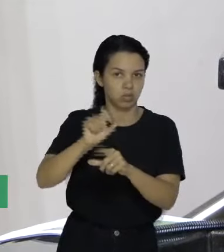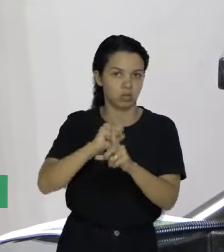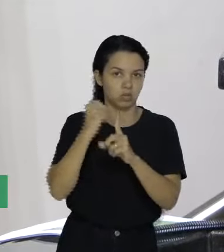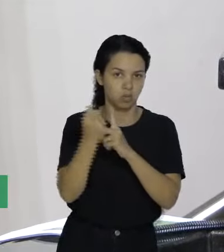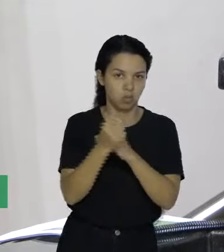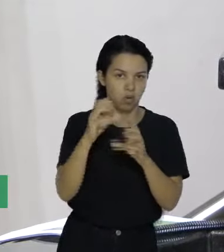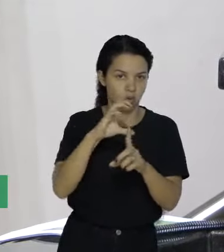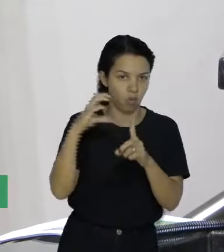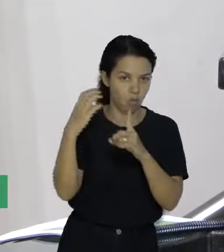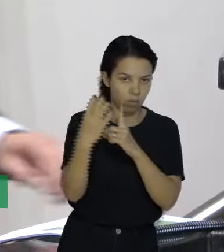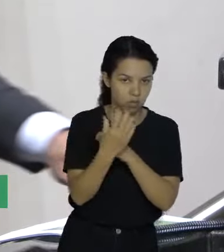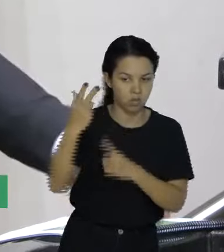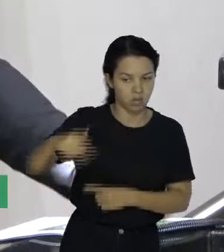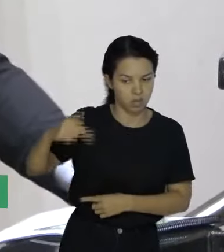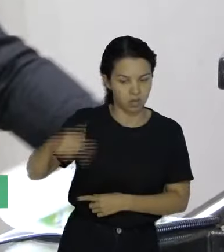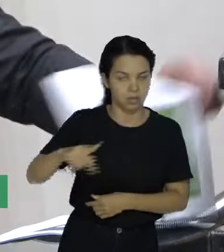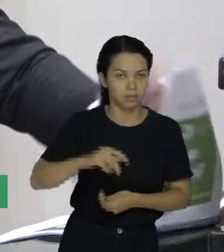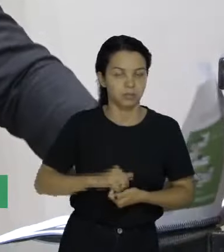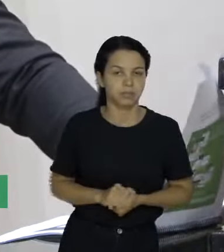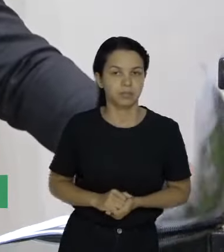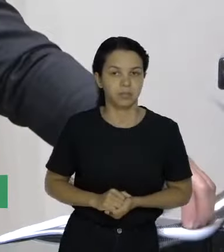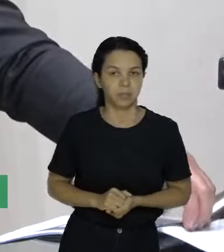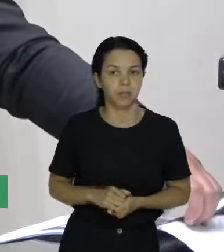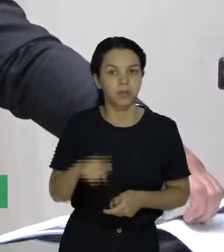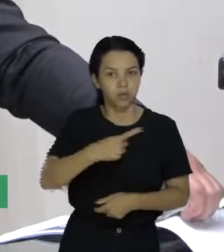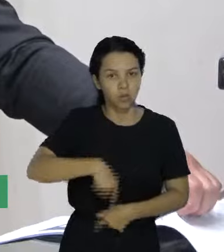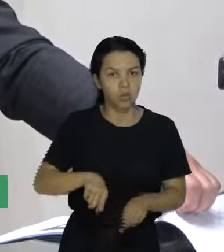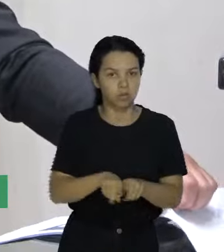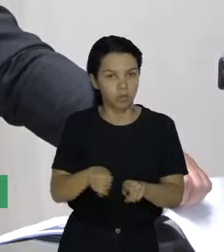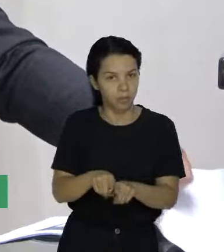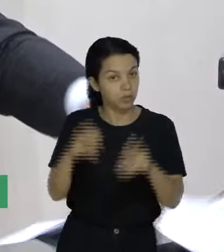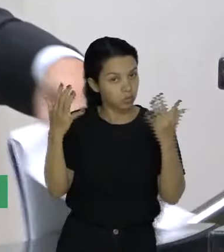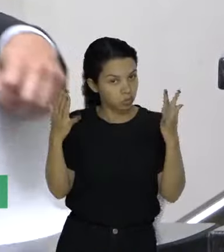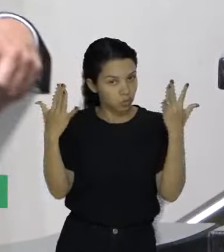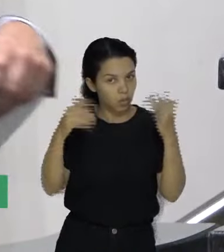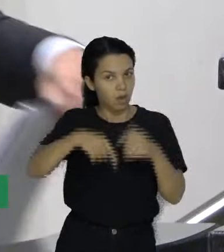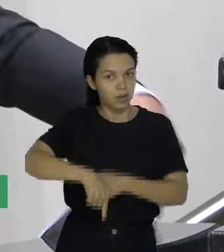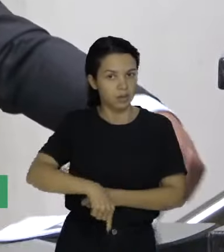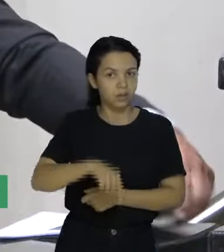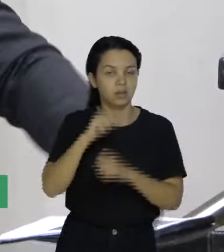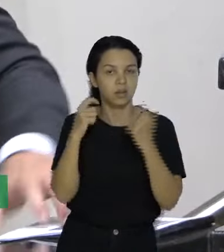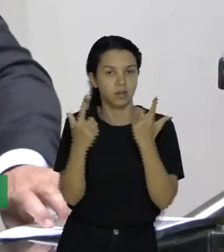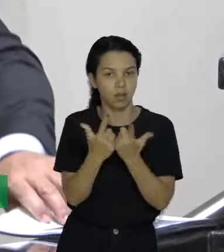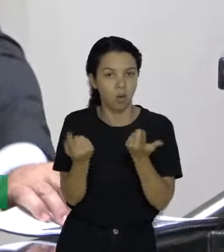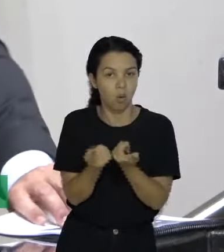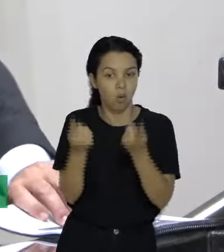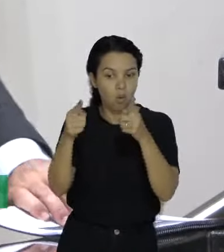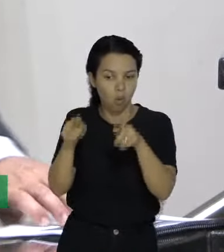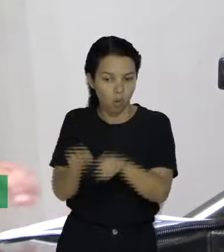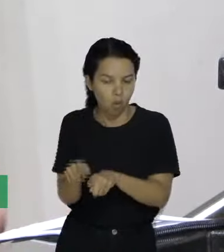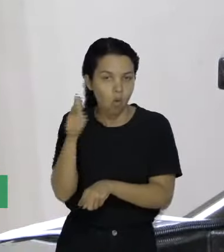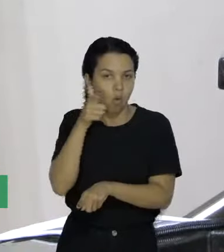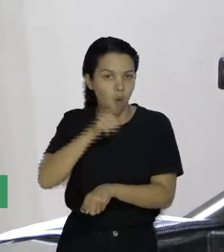Além disso nós celebramos A exemplo desta casa um convênio